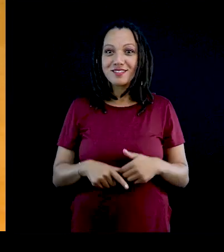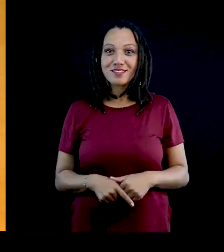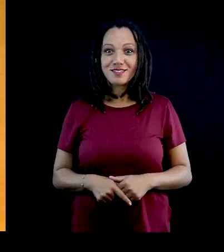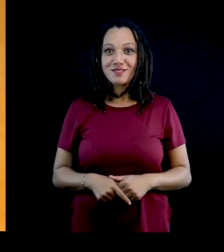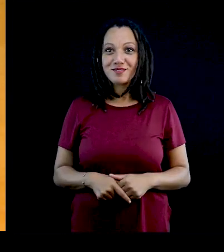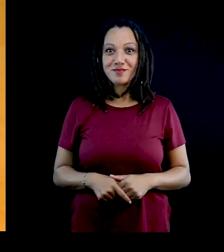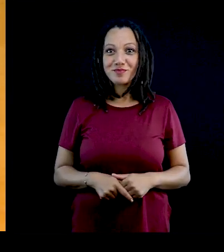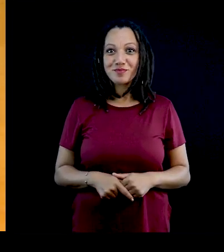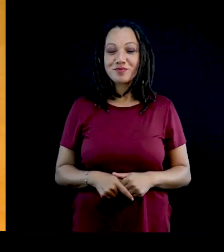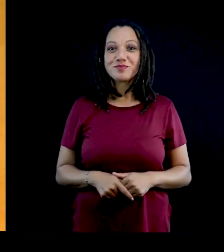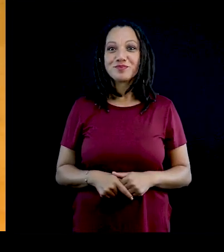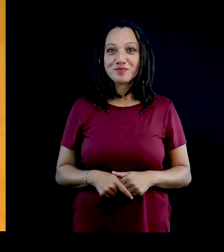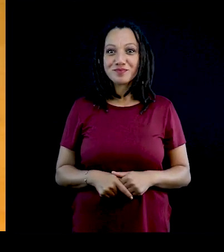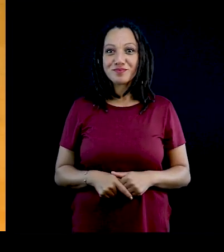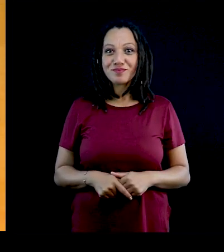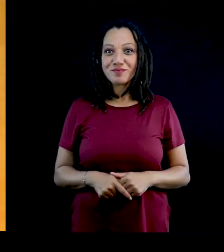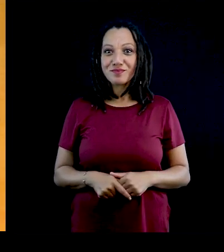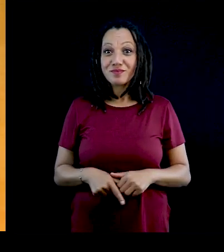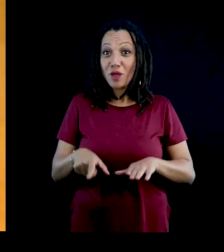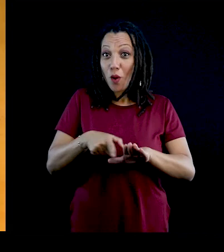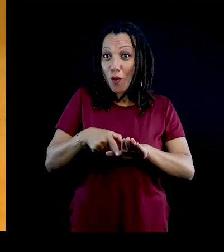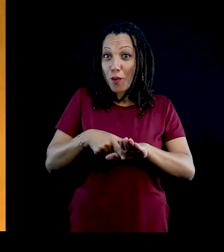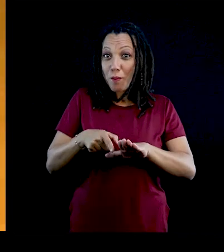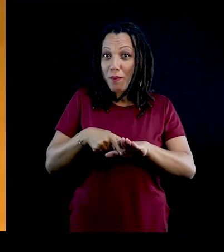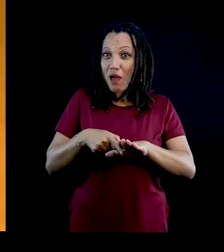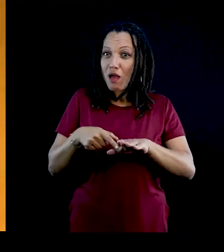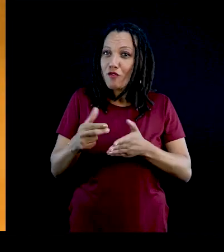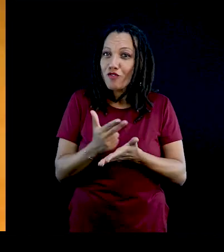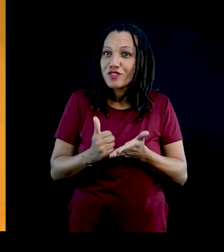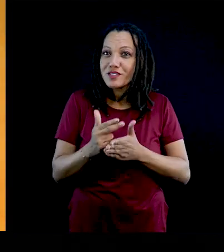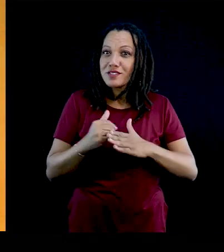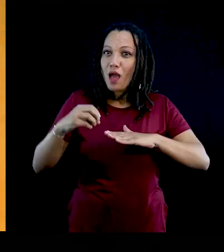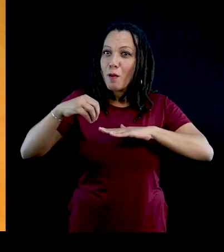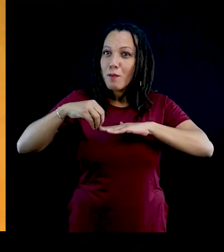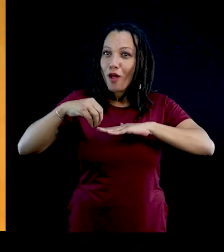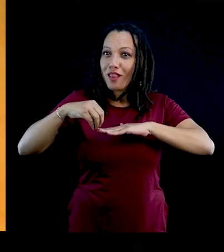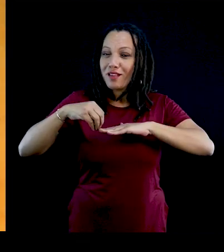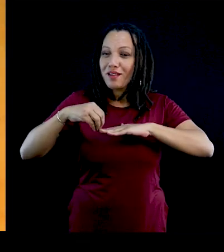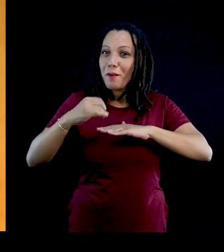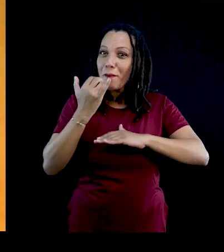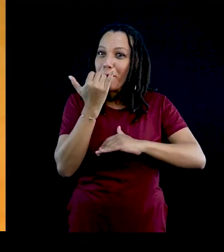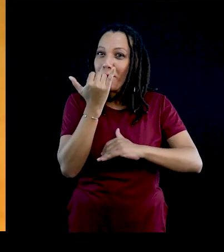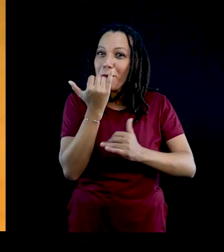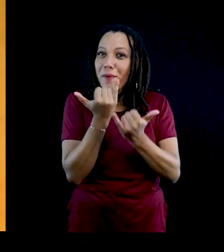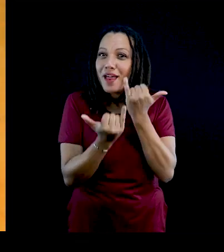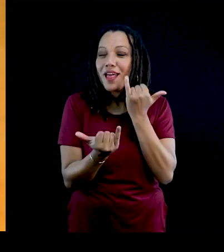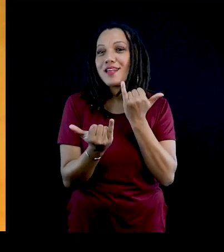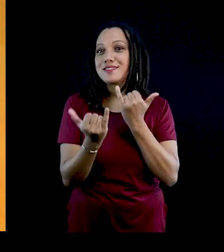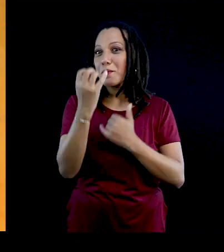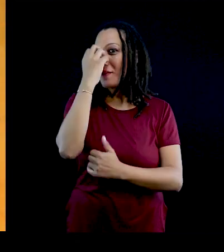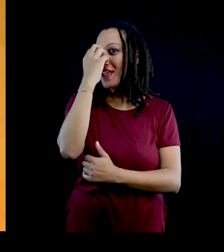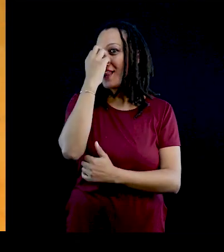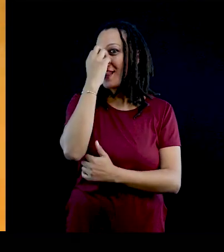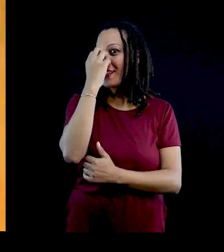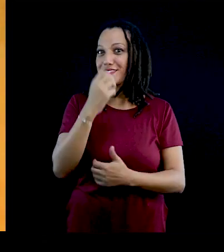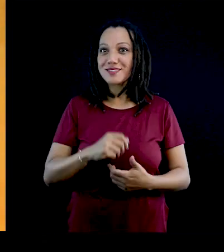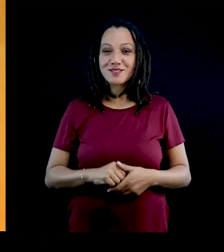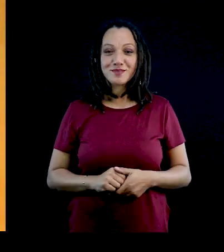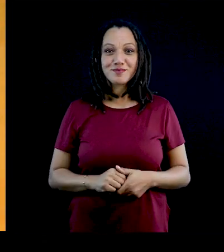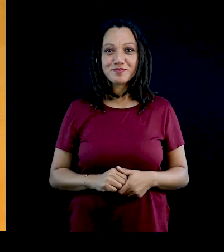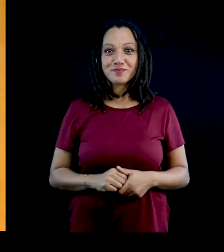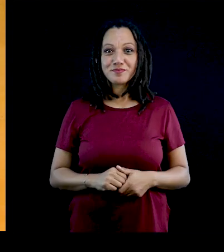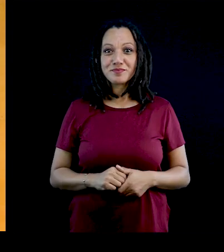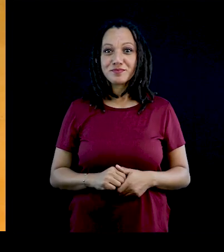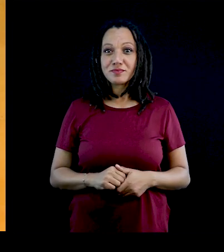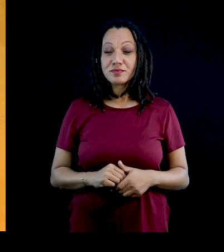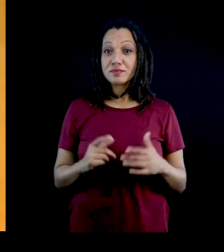Então eu vou colocar uma bolinha aqui, como se fosse um sapato de palhaço. Aqui as mãos.